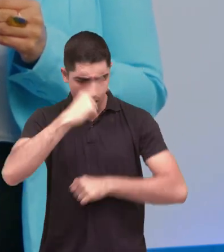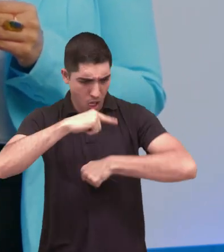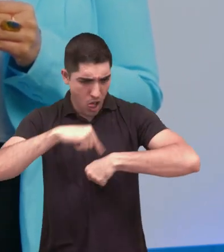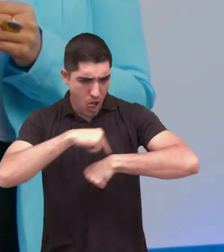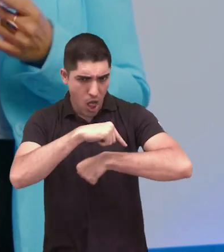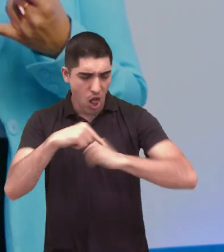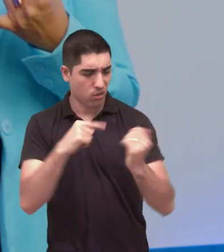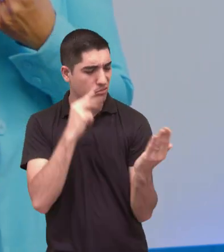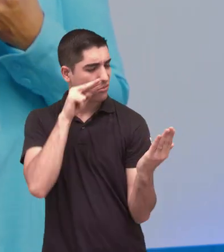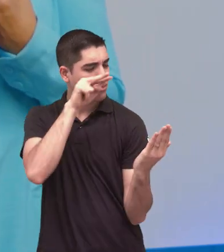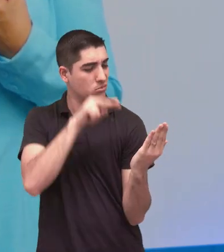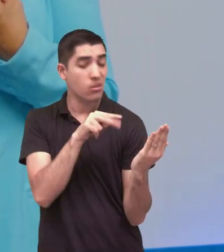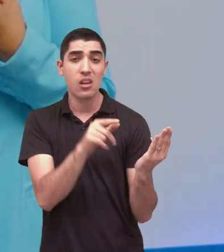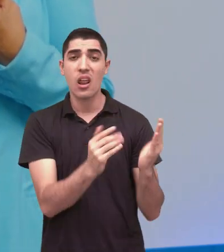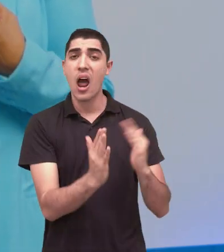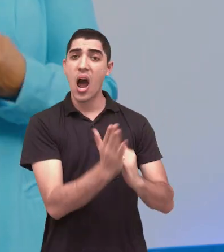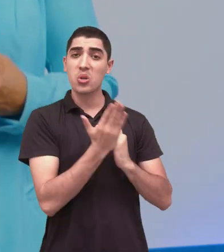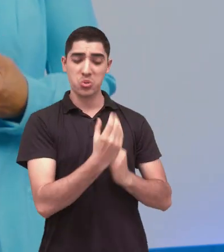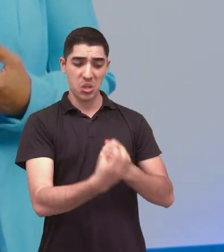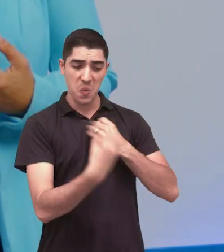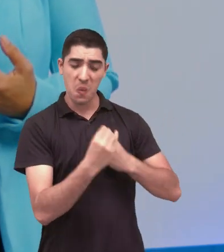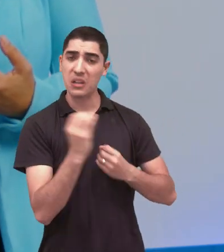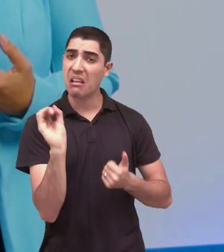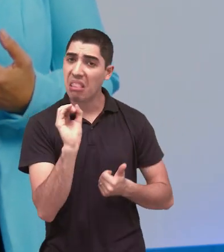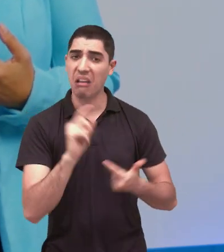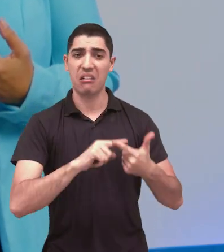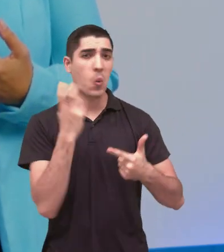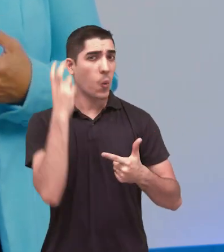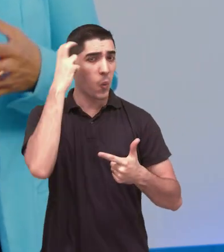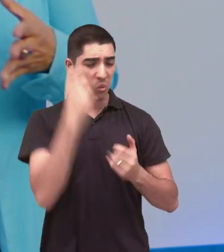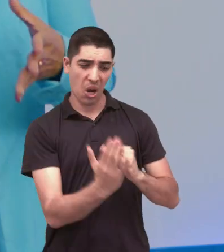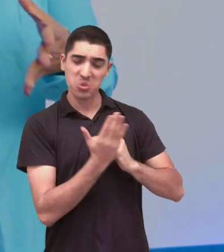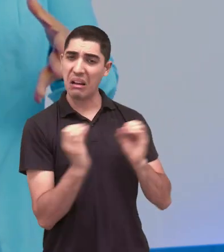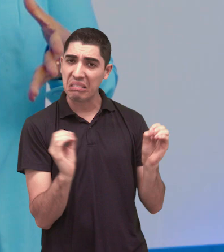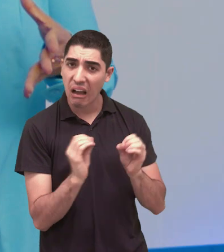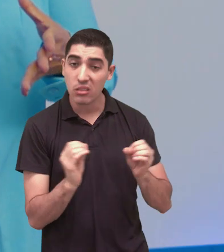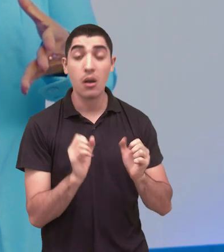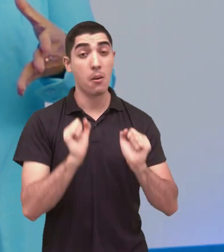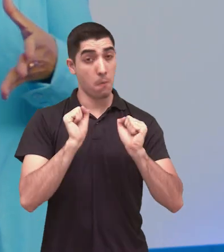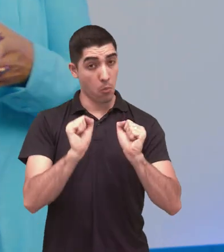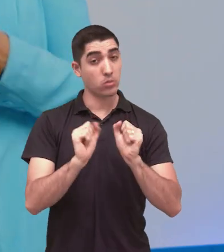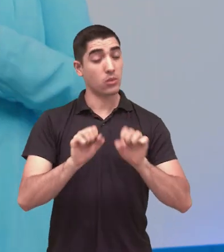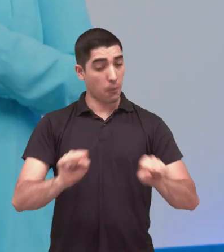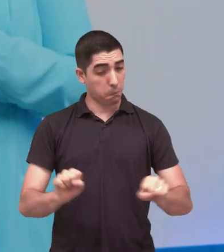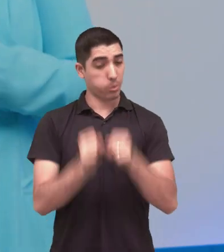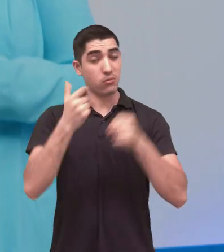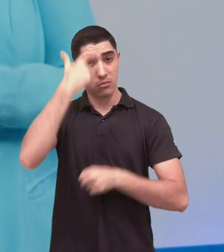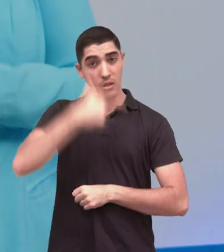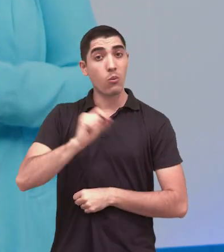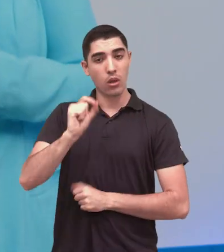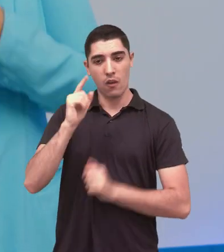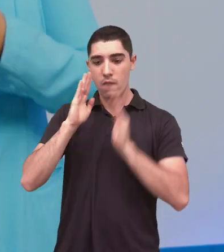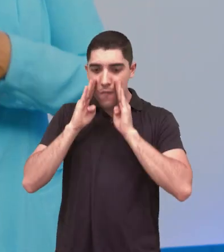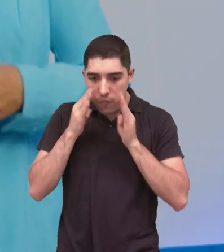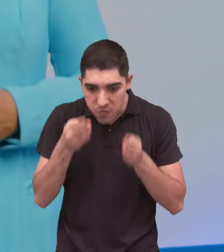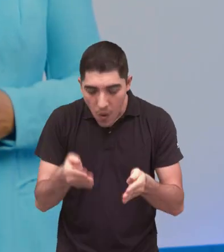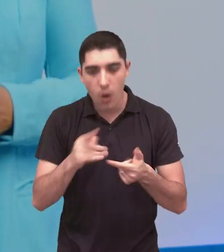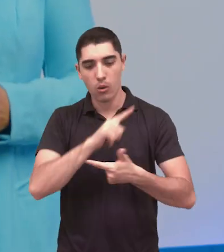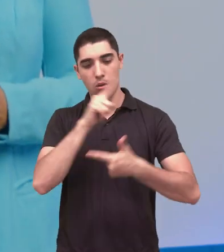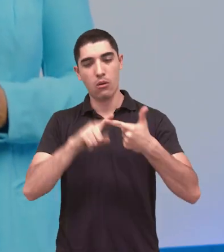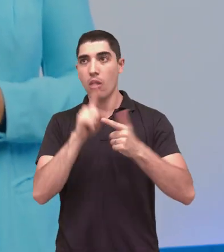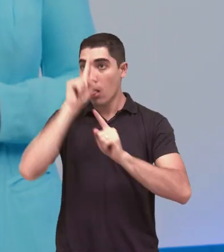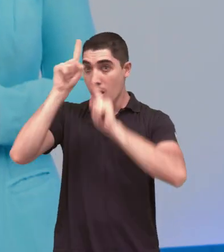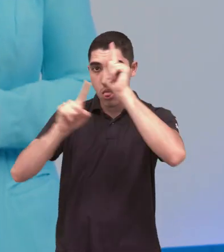de materiais sem valor educativo ou cultural pode afetar a capacidade de concentração, além